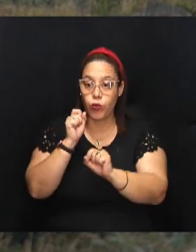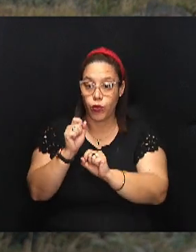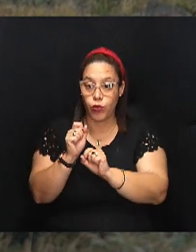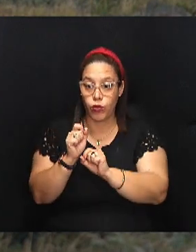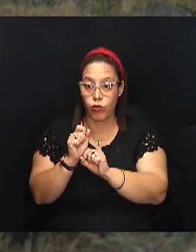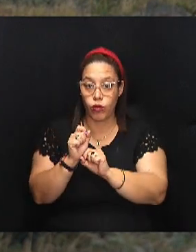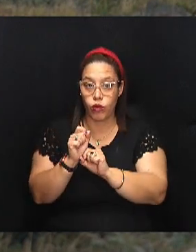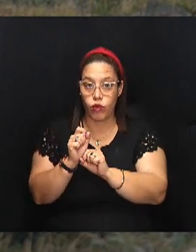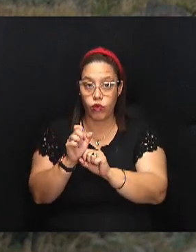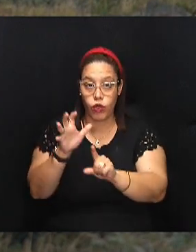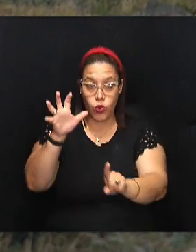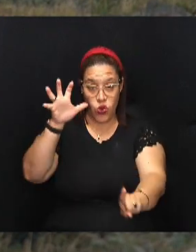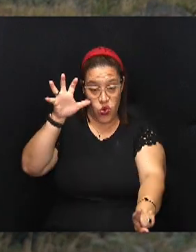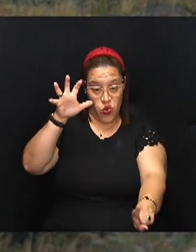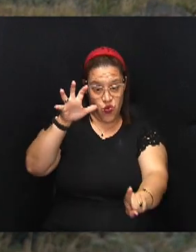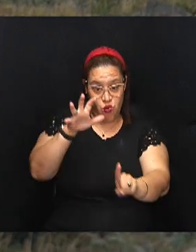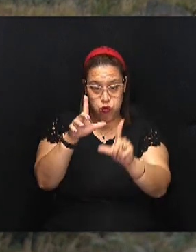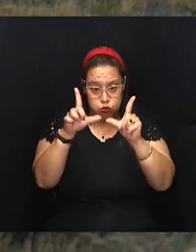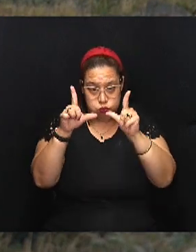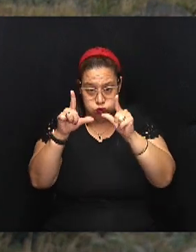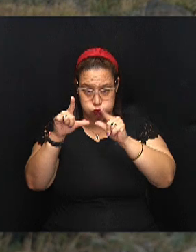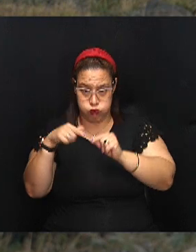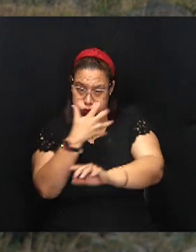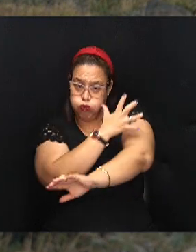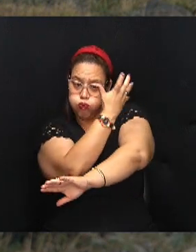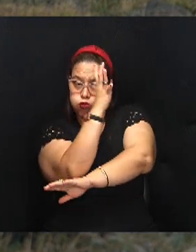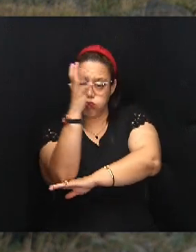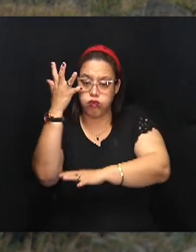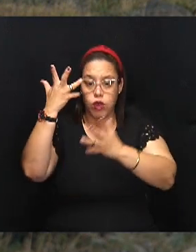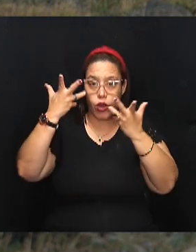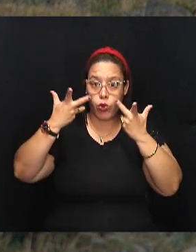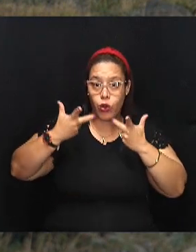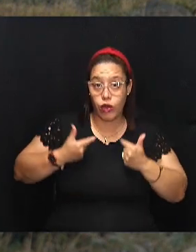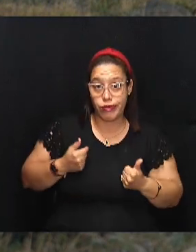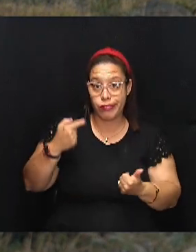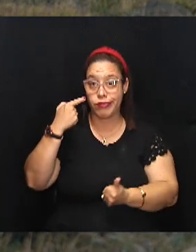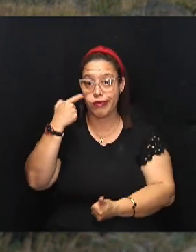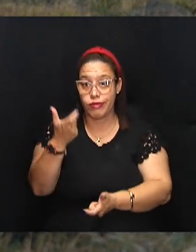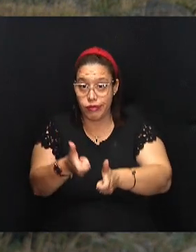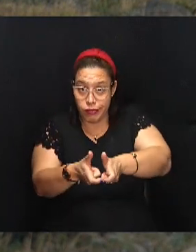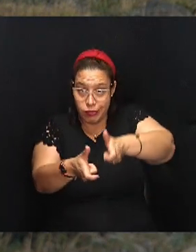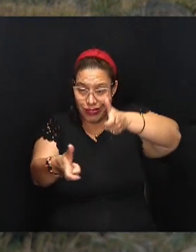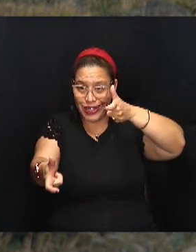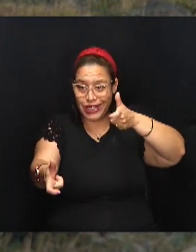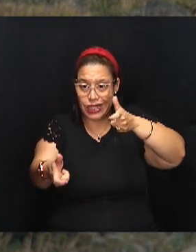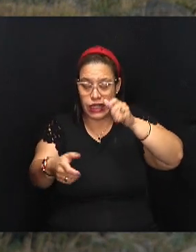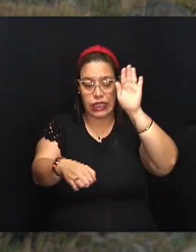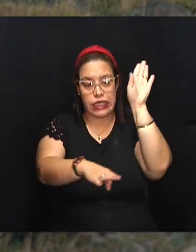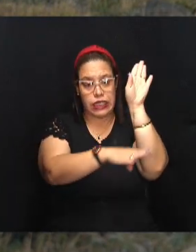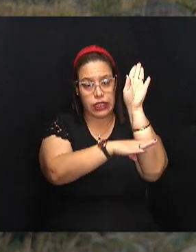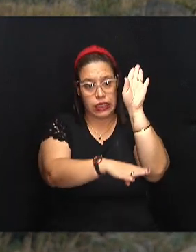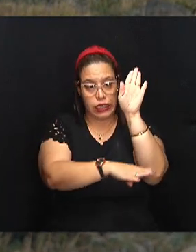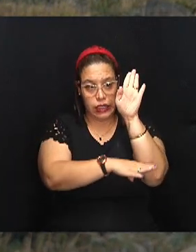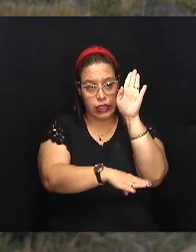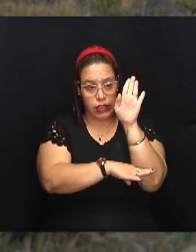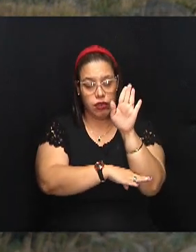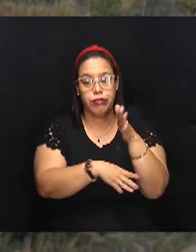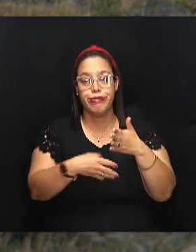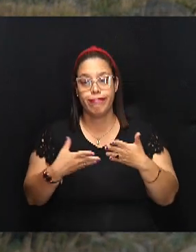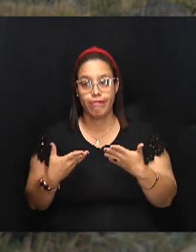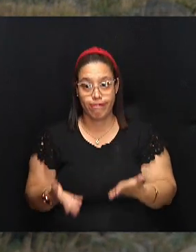a supressão e fragmentação de habitat devido à expansão agropecuária e à